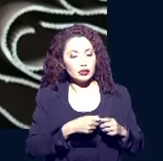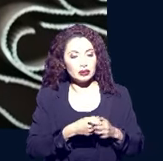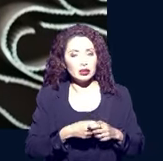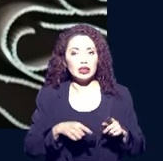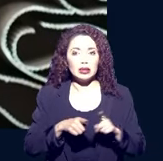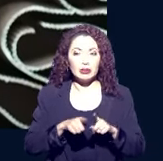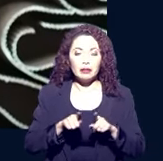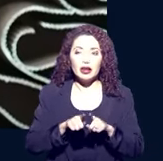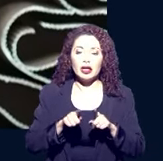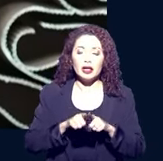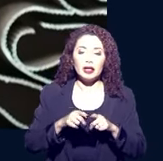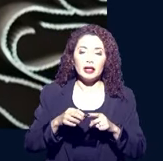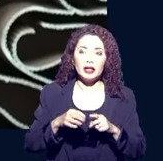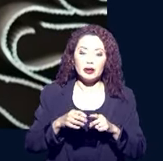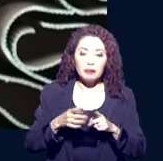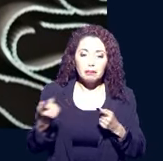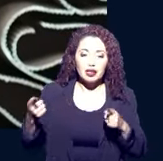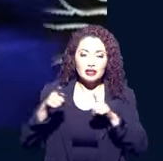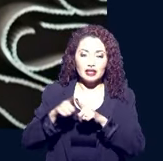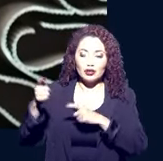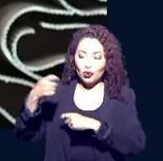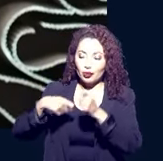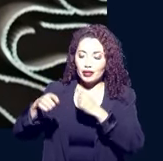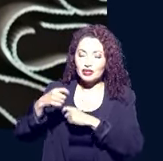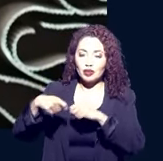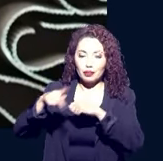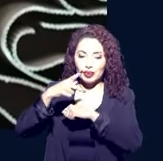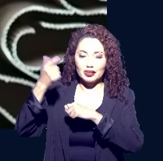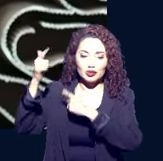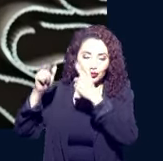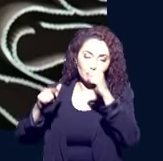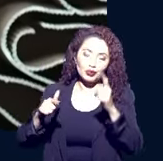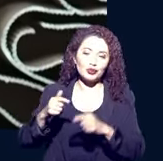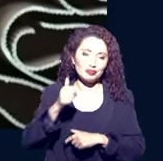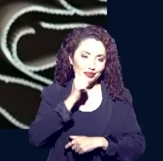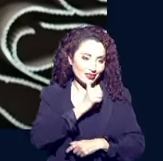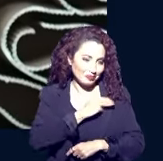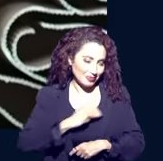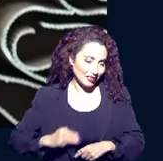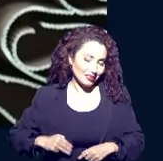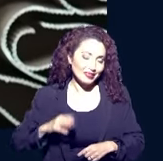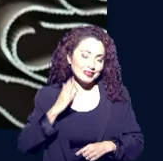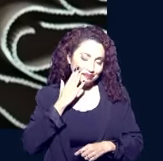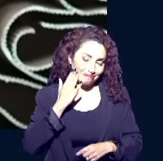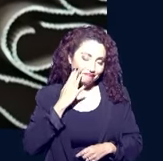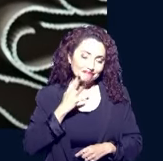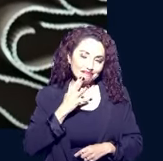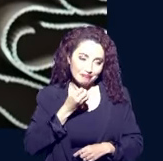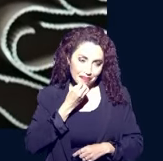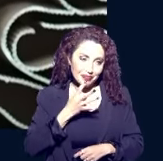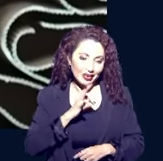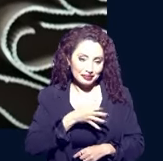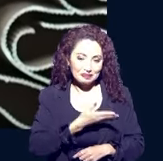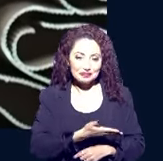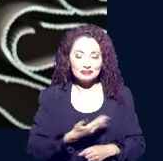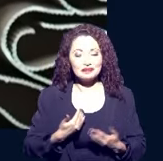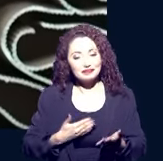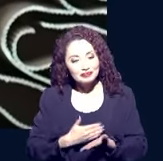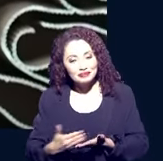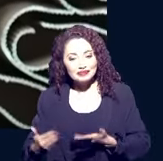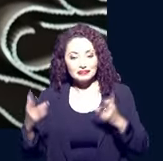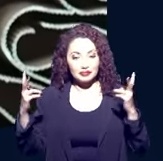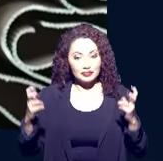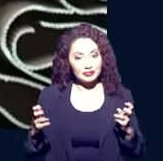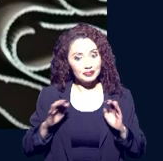comerciais lá fora né a ministra sabe muito bem disso E então eu queria começar com esse tema talvez direcionado